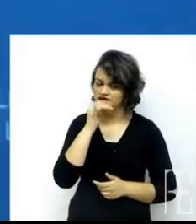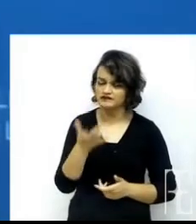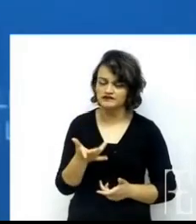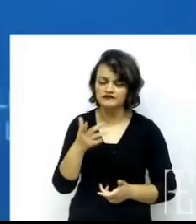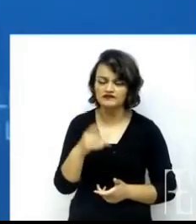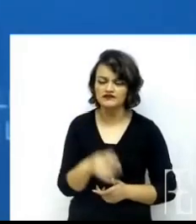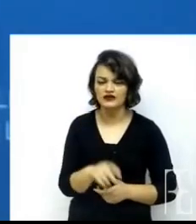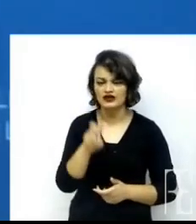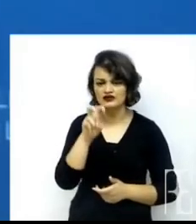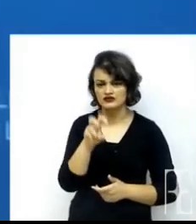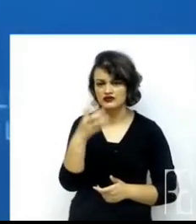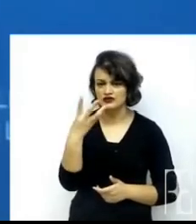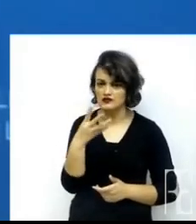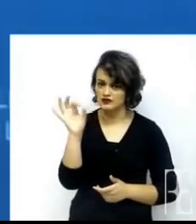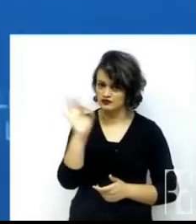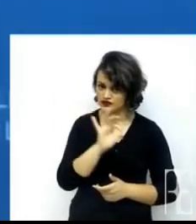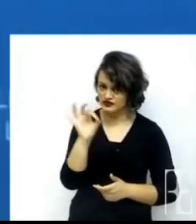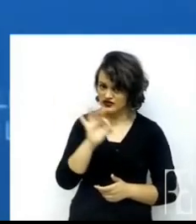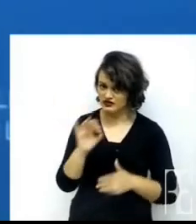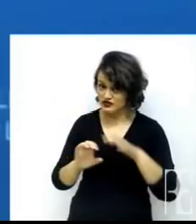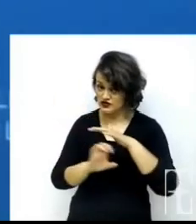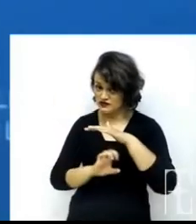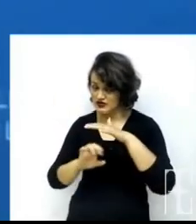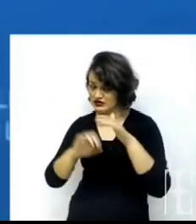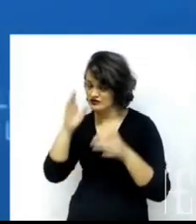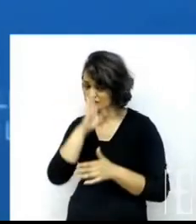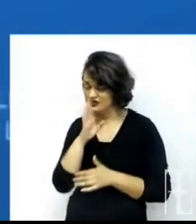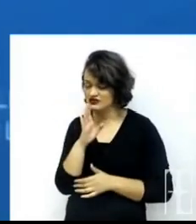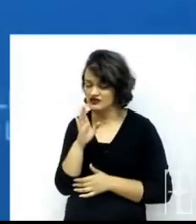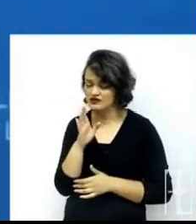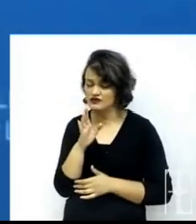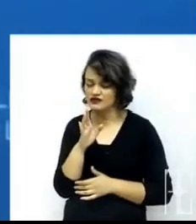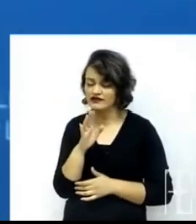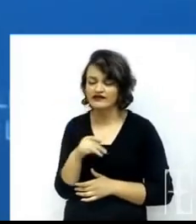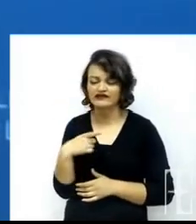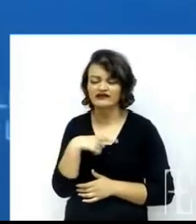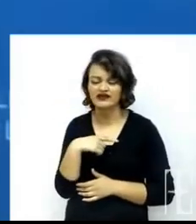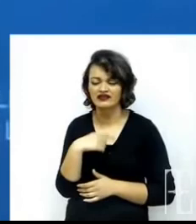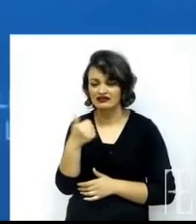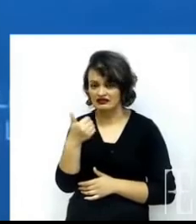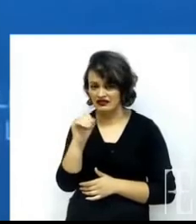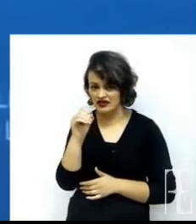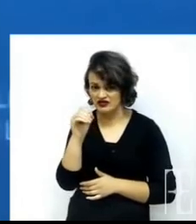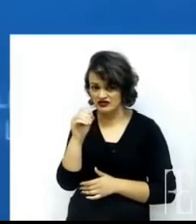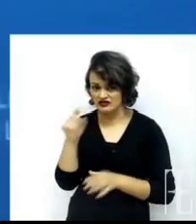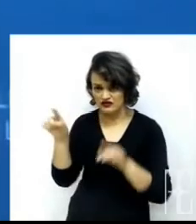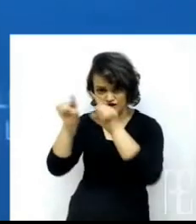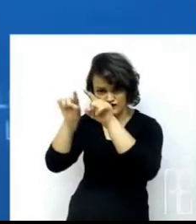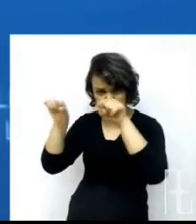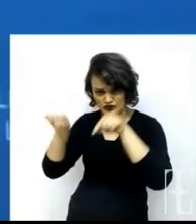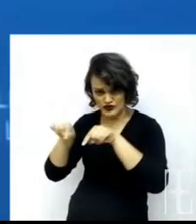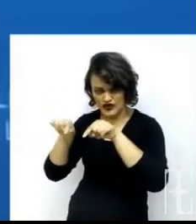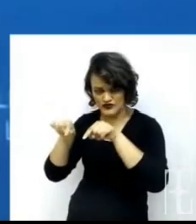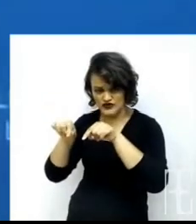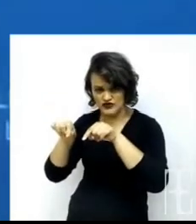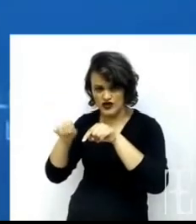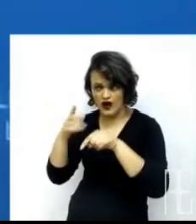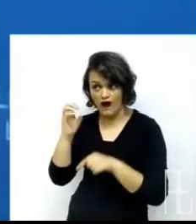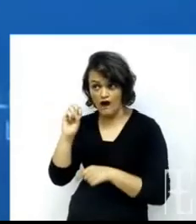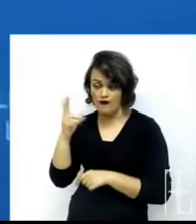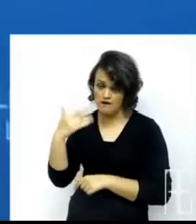apenas 54% das empresas brasileiras com 10 empregados ou mais